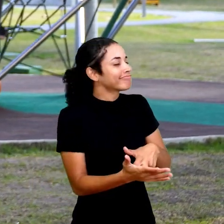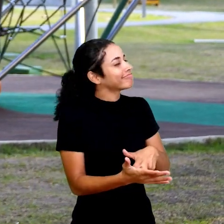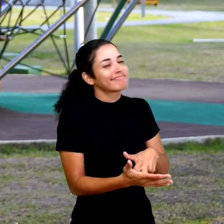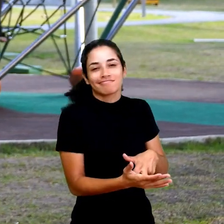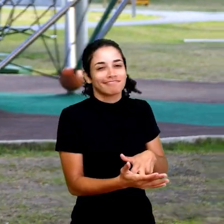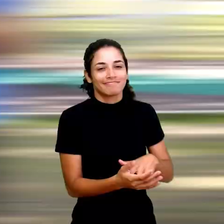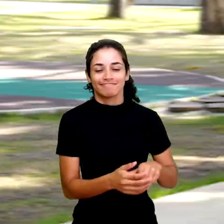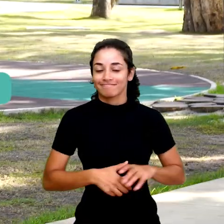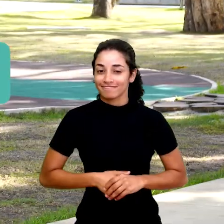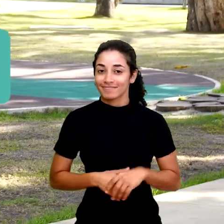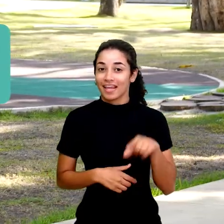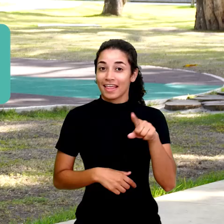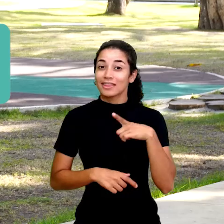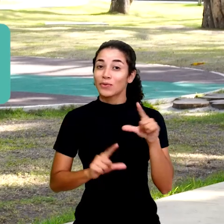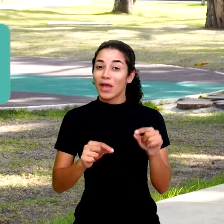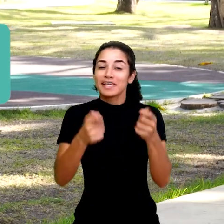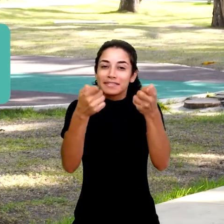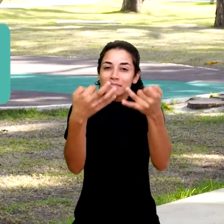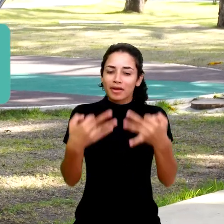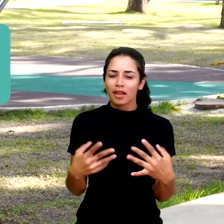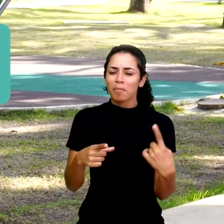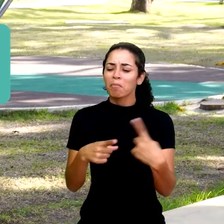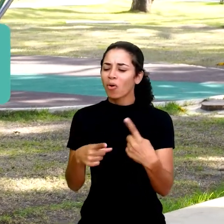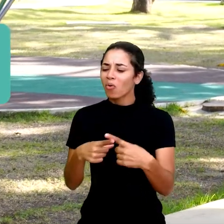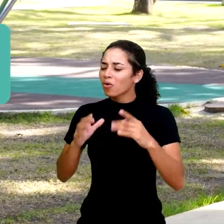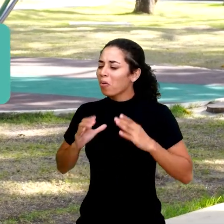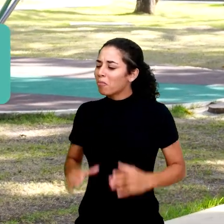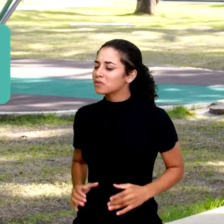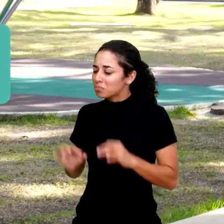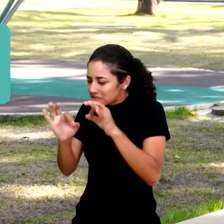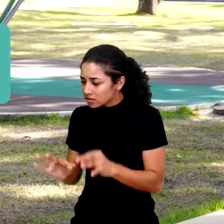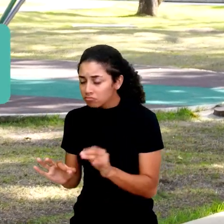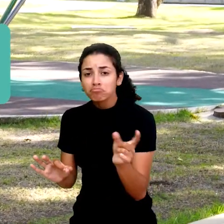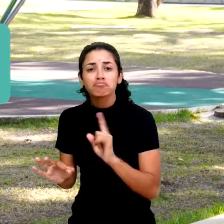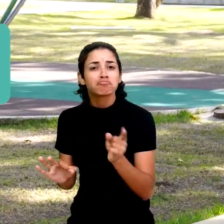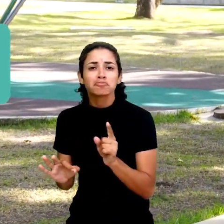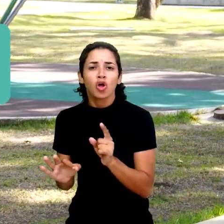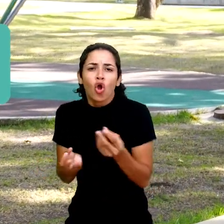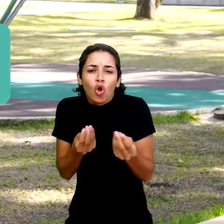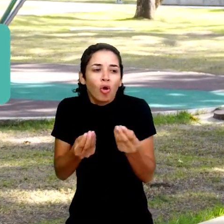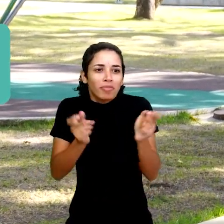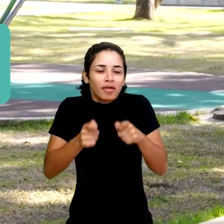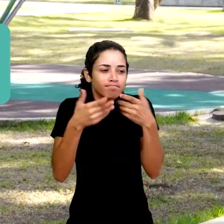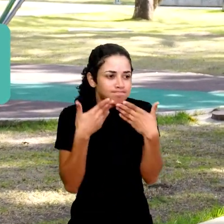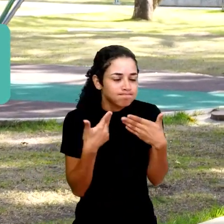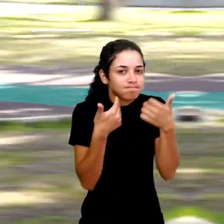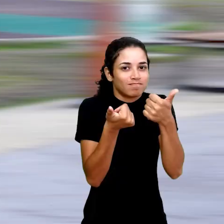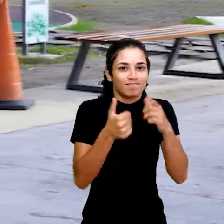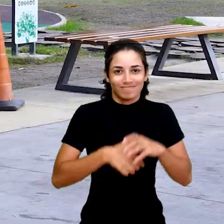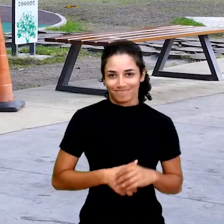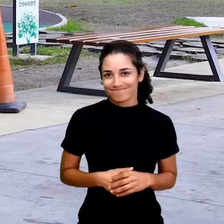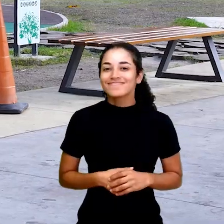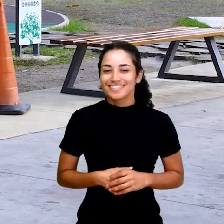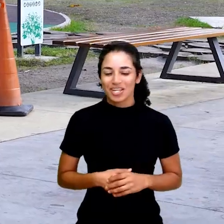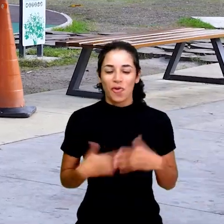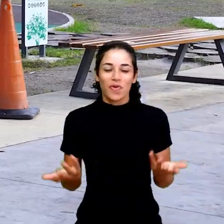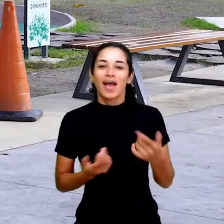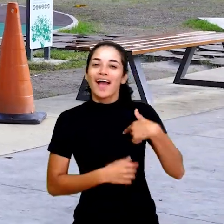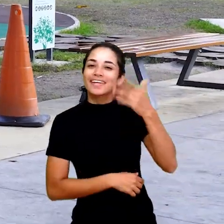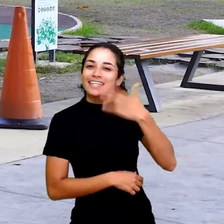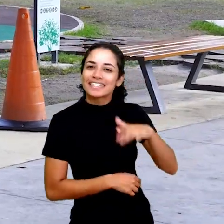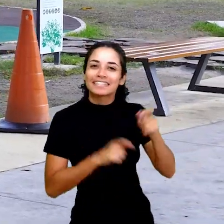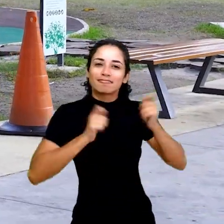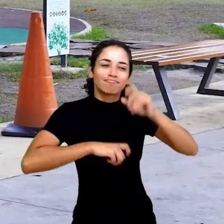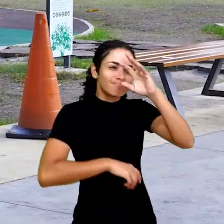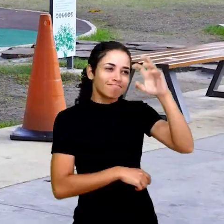apenas punir. Ela busca explicar por que um comportamento não é adequado e como melhorar. Com isso, as